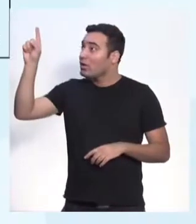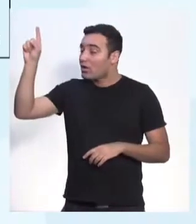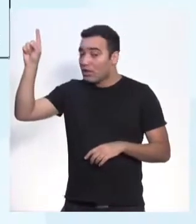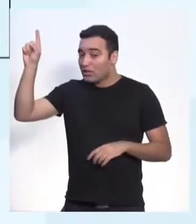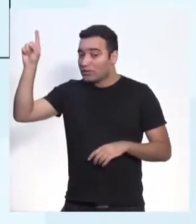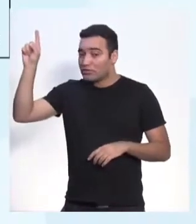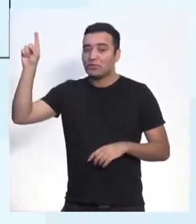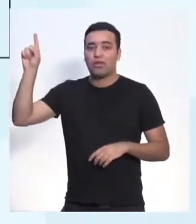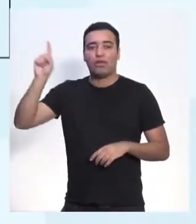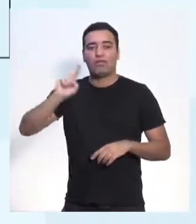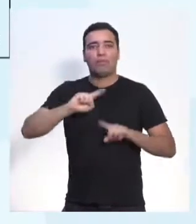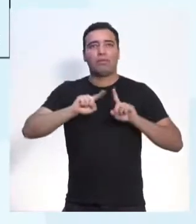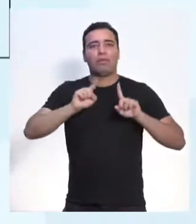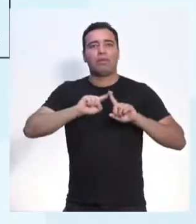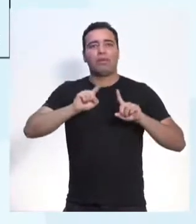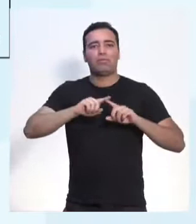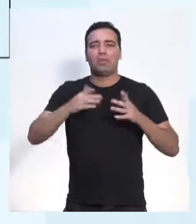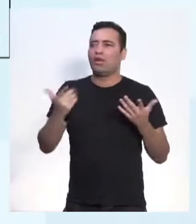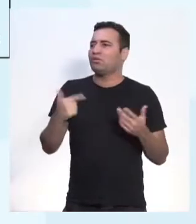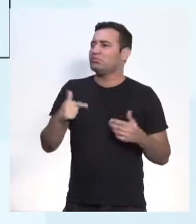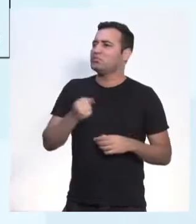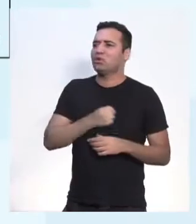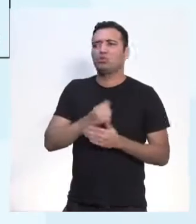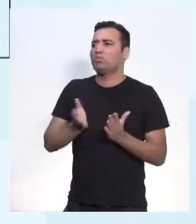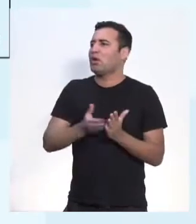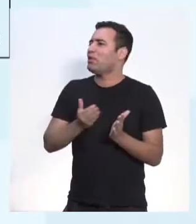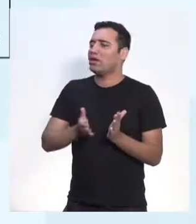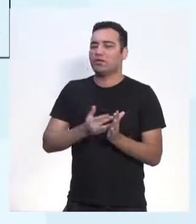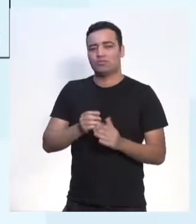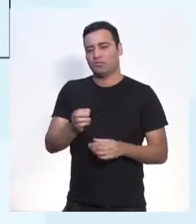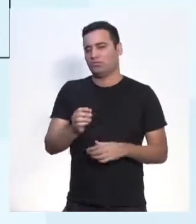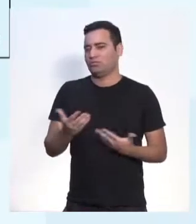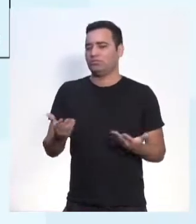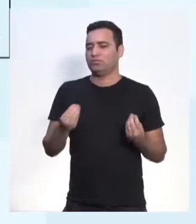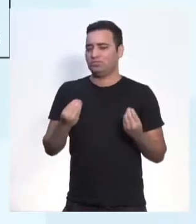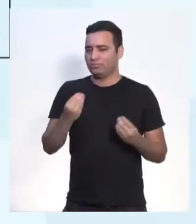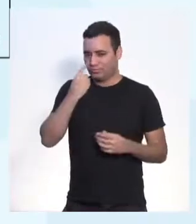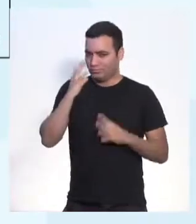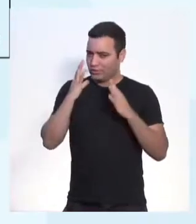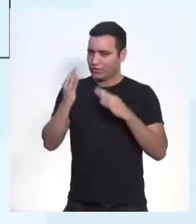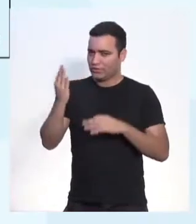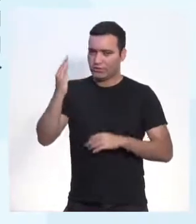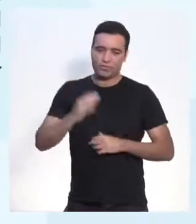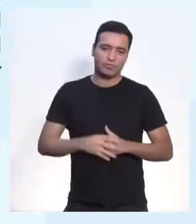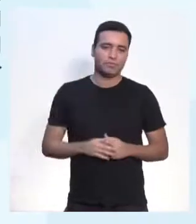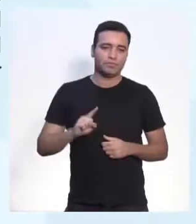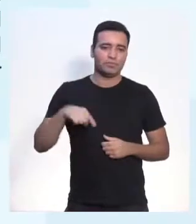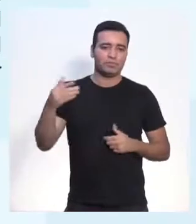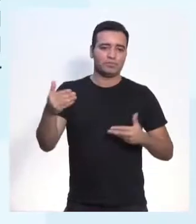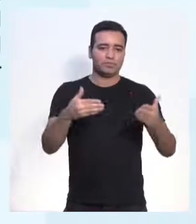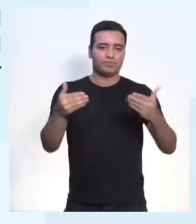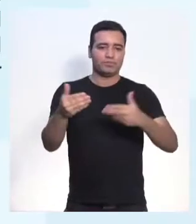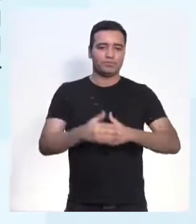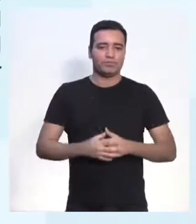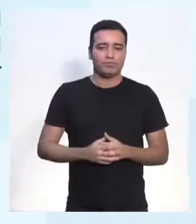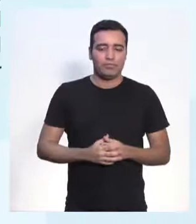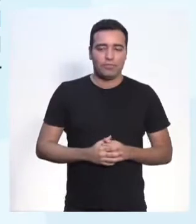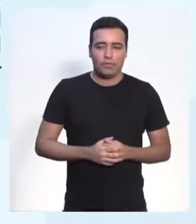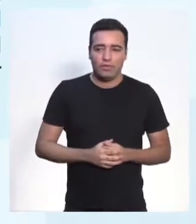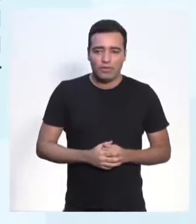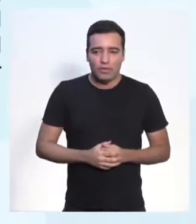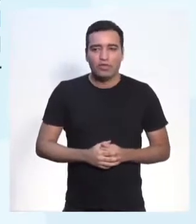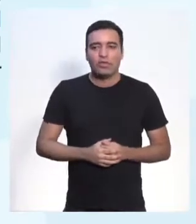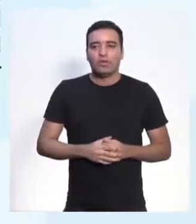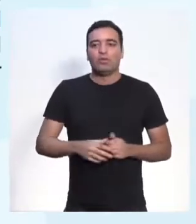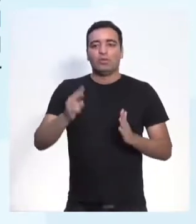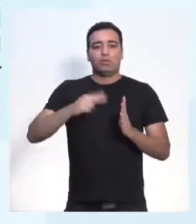ninguém depois reclamando lá na enquete que não tem o número da página, certo? Vamos para o próximo slide. E aqui a gente vai ler mais